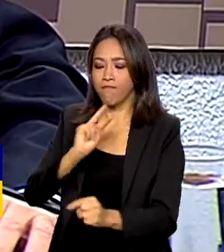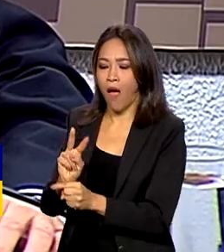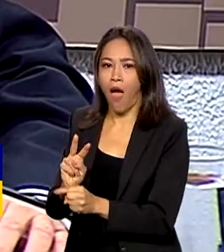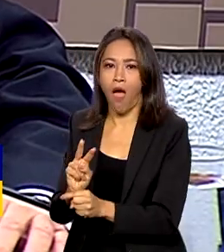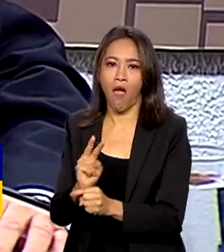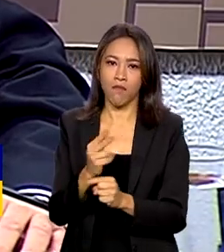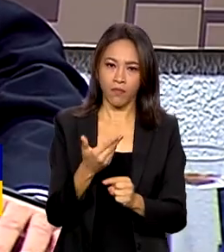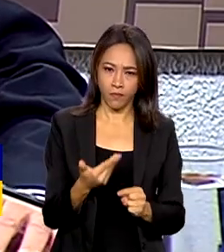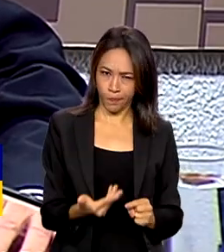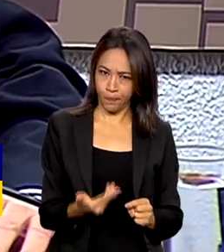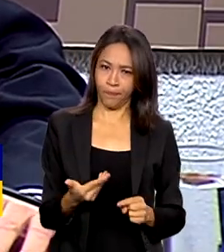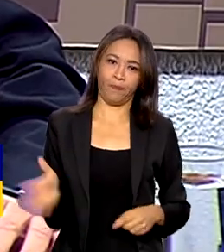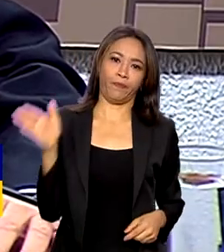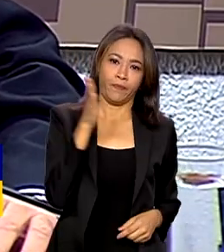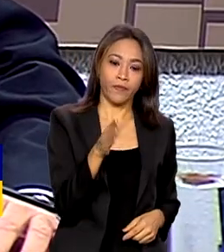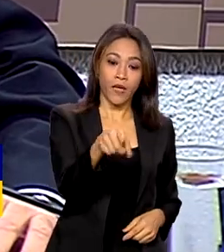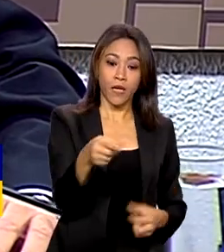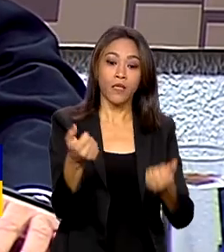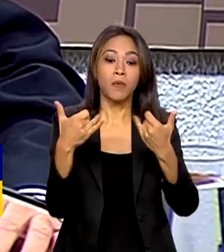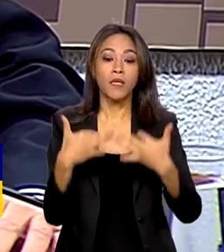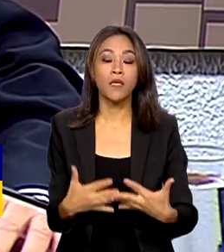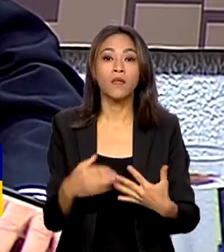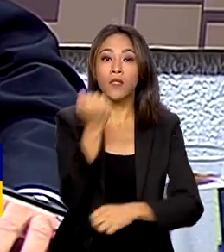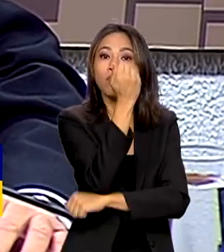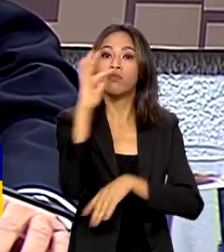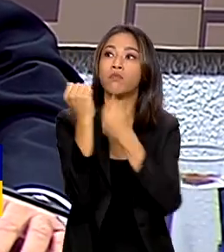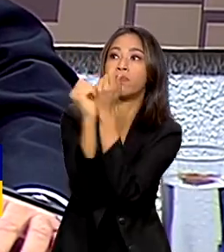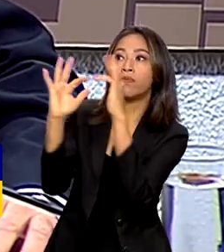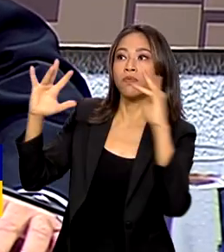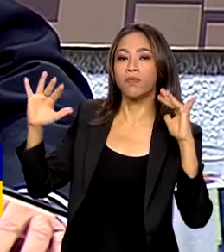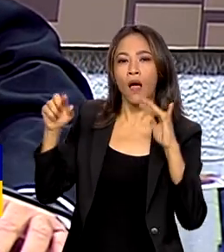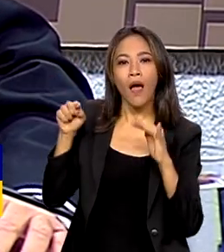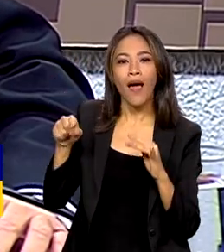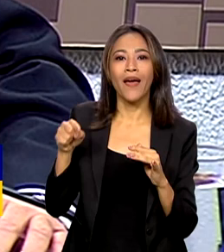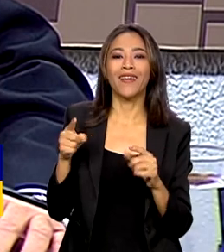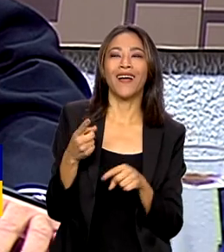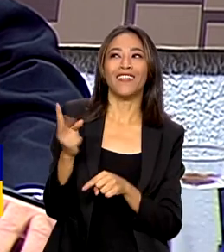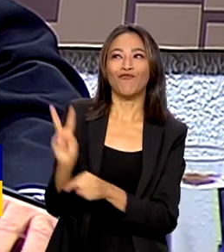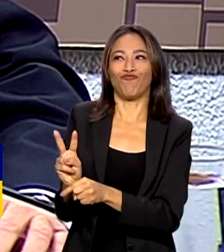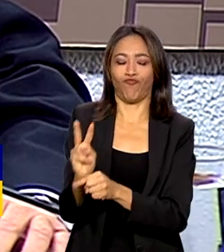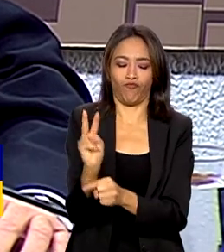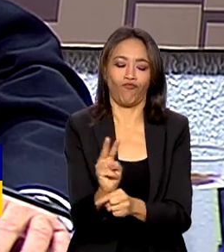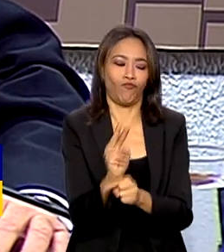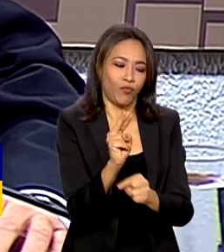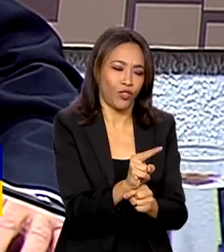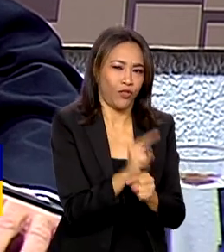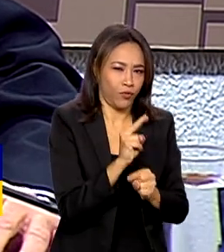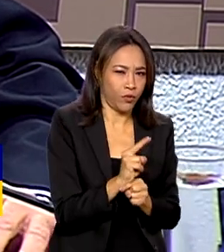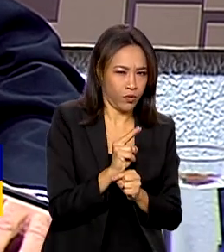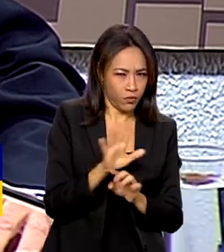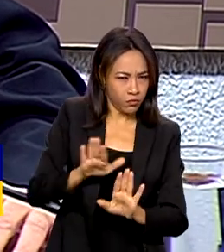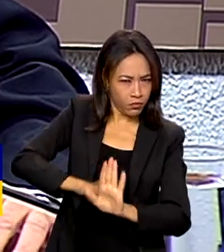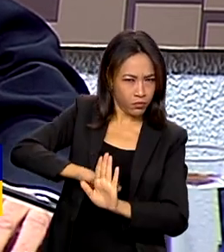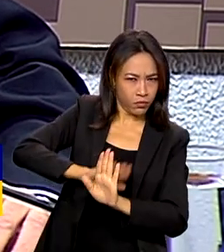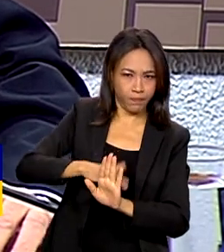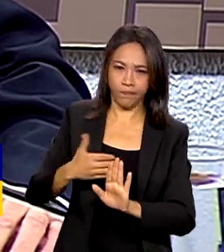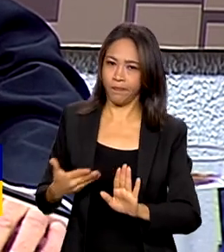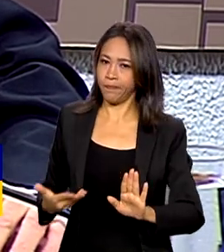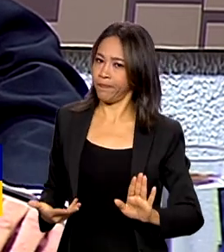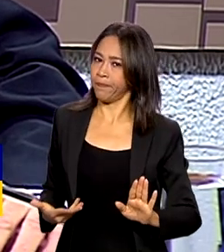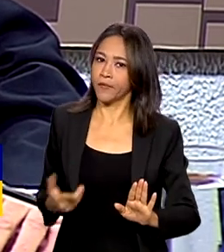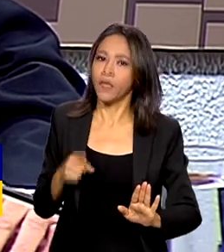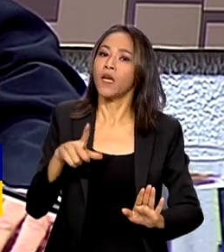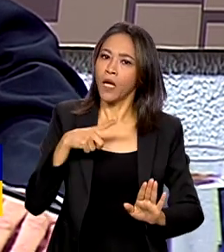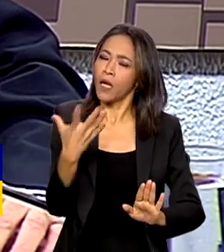estamos atentos para evitar que o meio ambiente seja usado como pretexto para medidas protecionistas esperamos obter